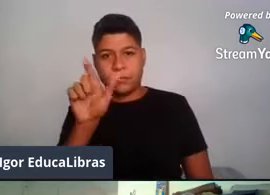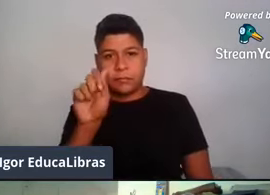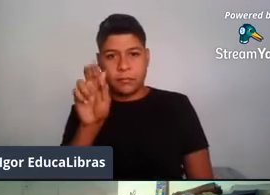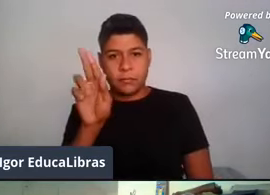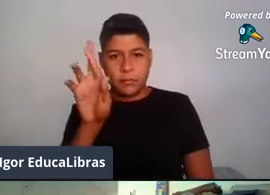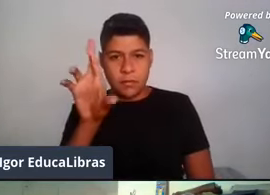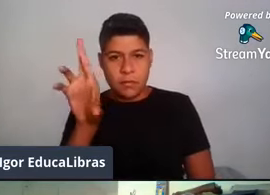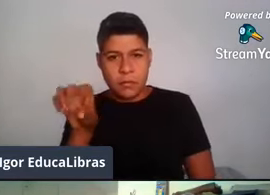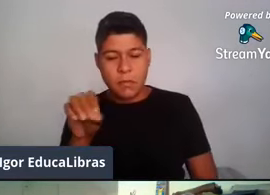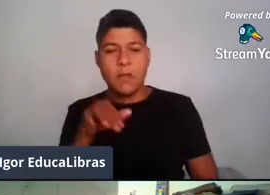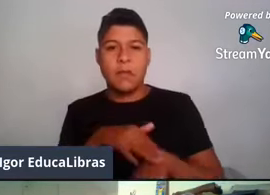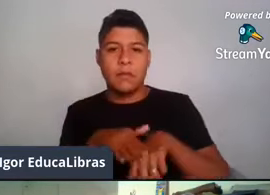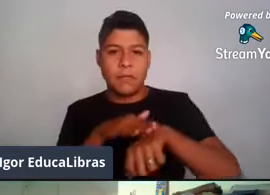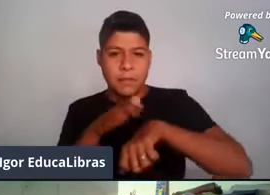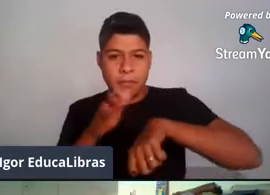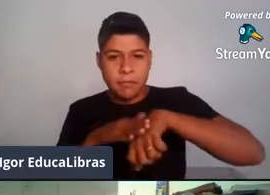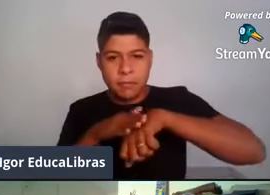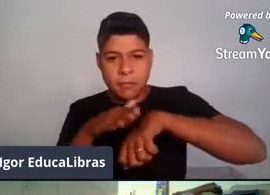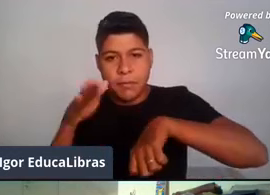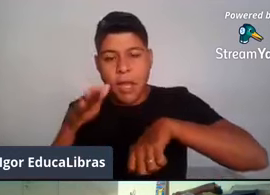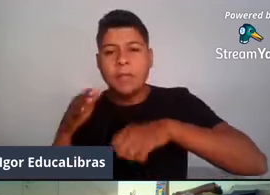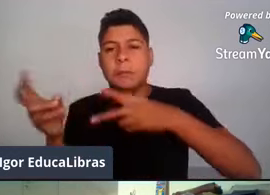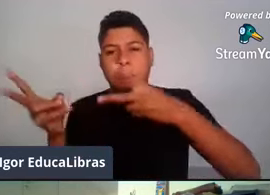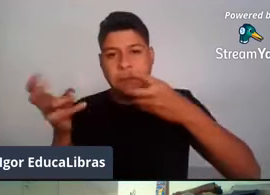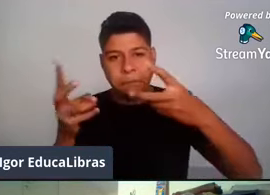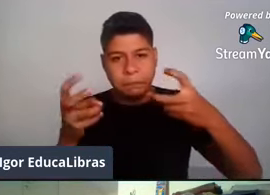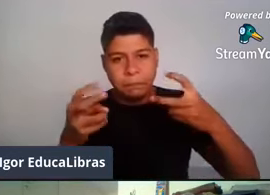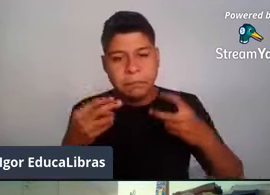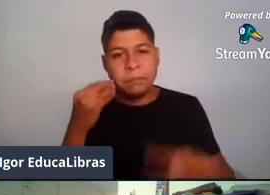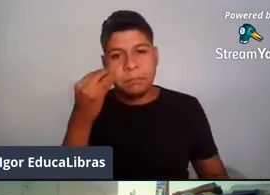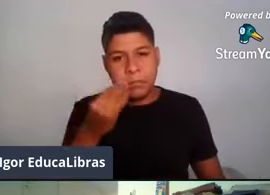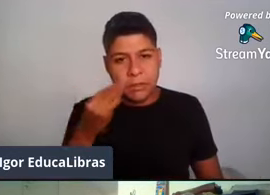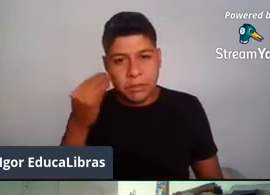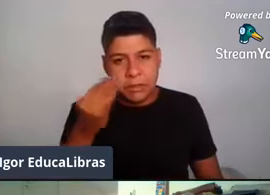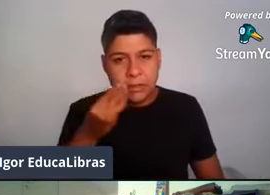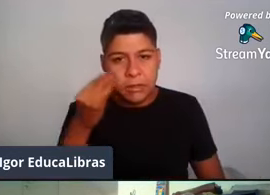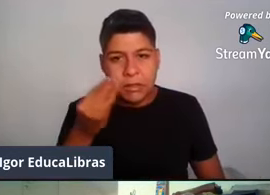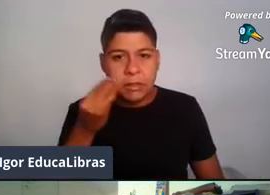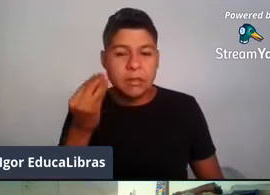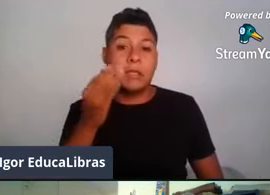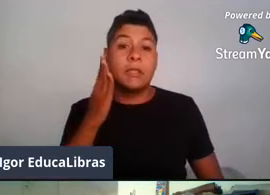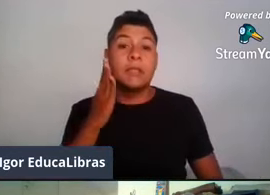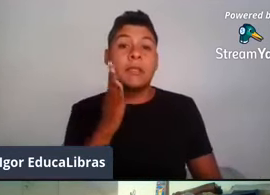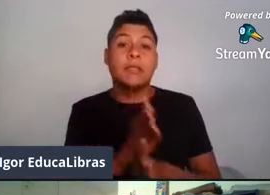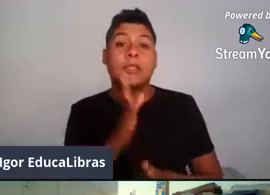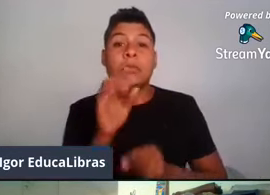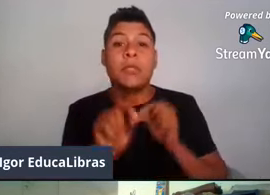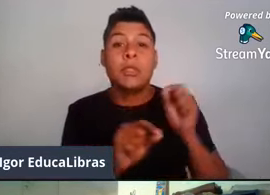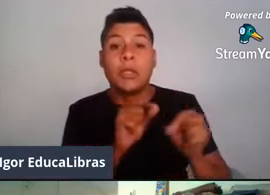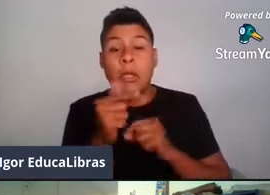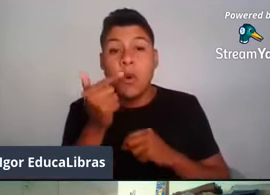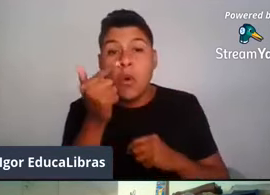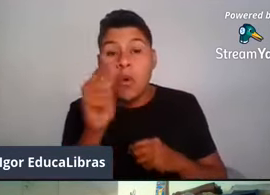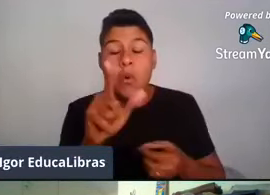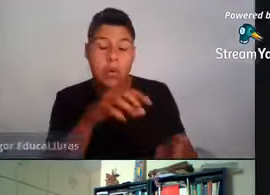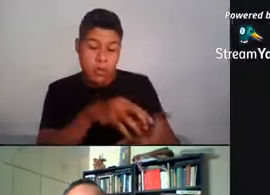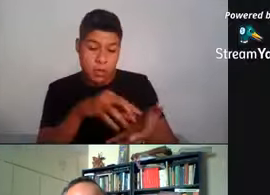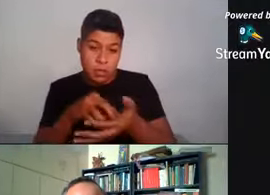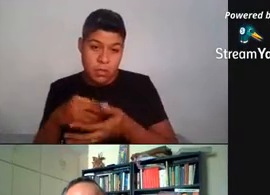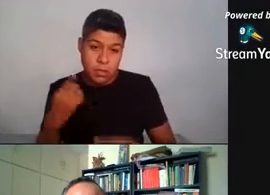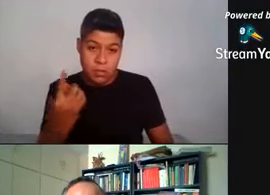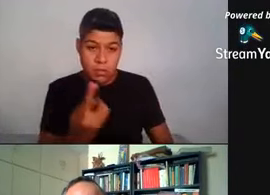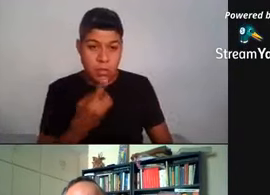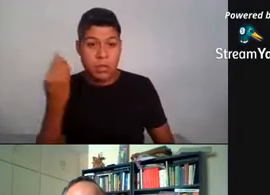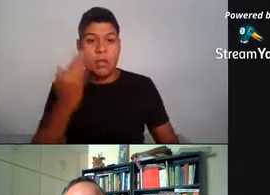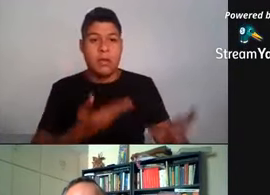Conversar mais, absorver mais da sua experiência, né? Descobrir, né, outras áreas onde a gente tem que atuar,